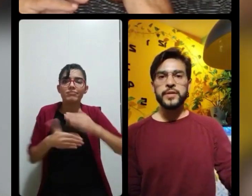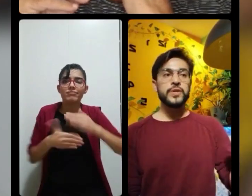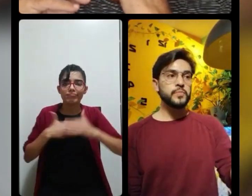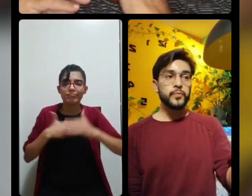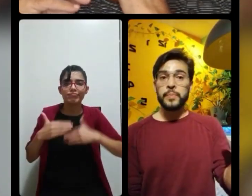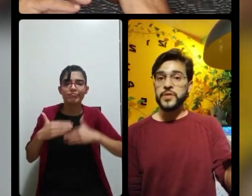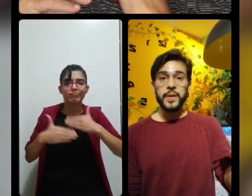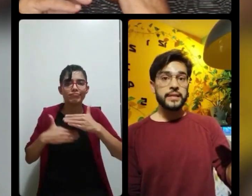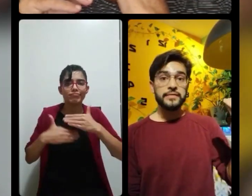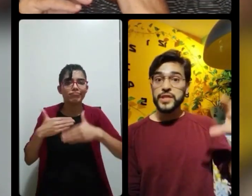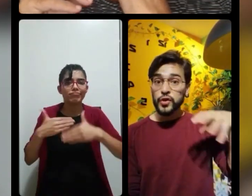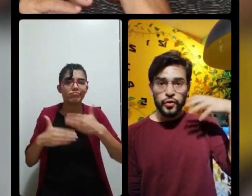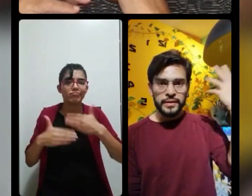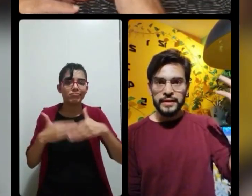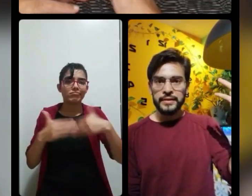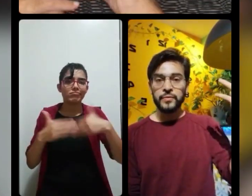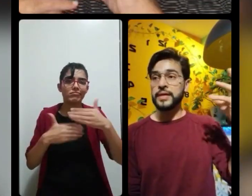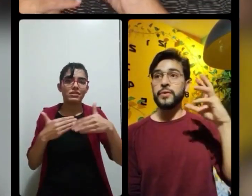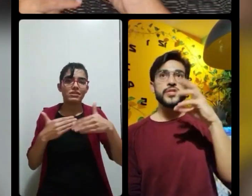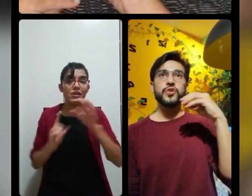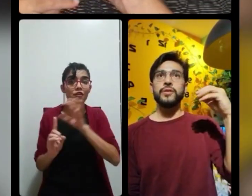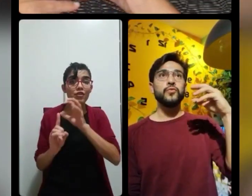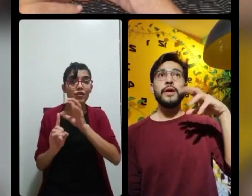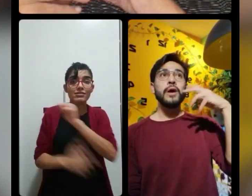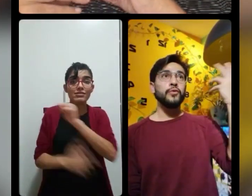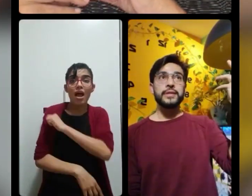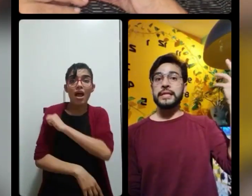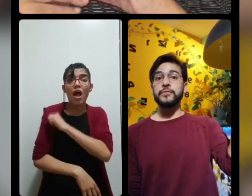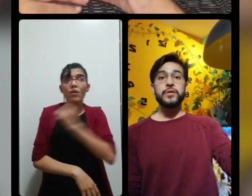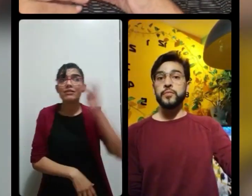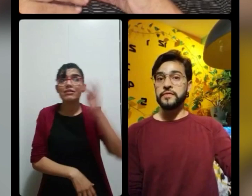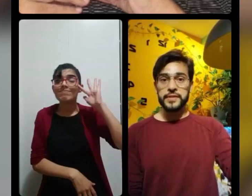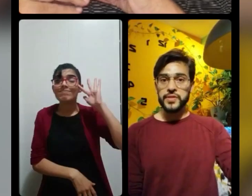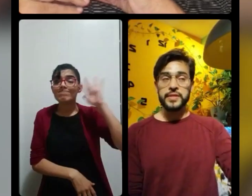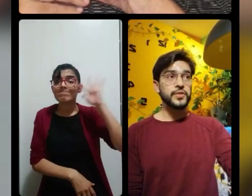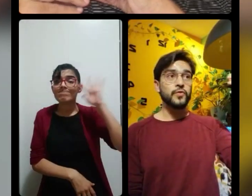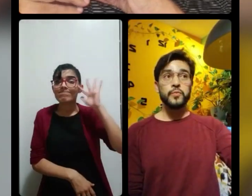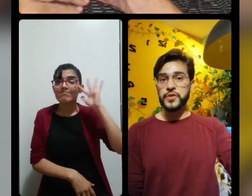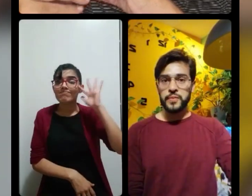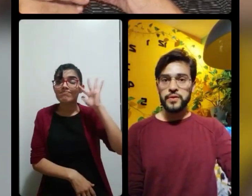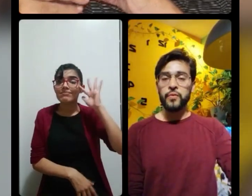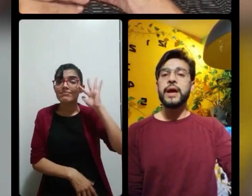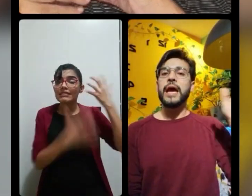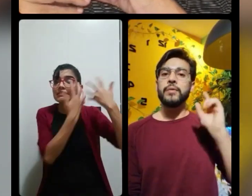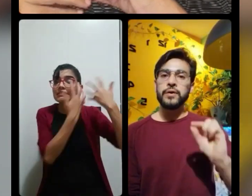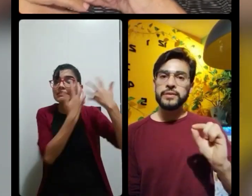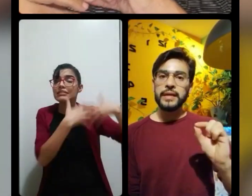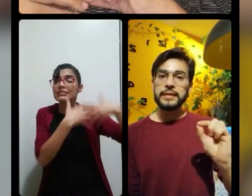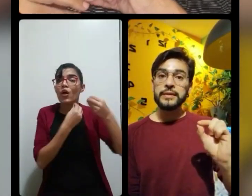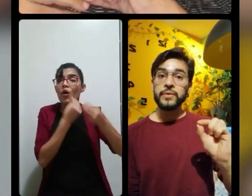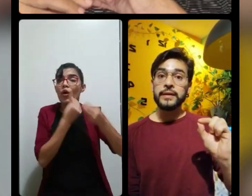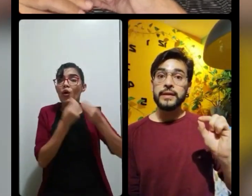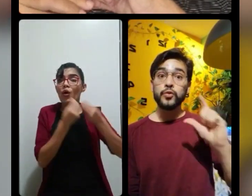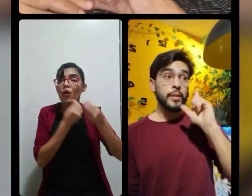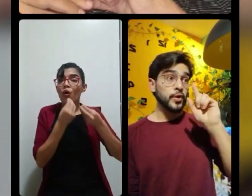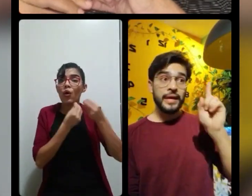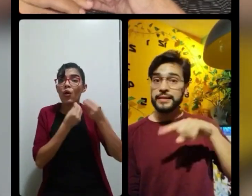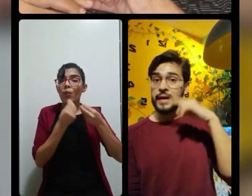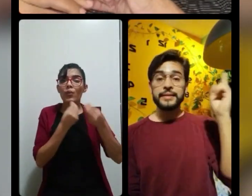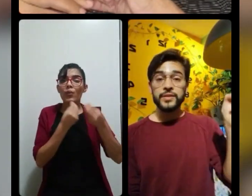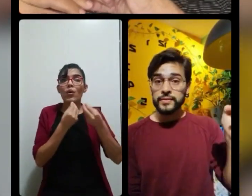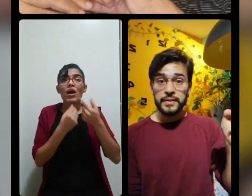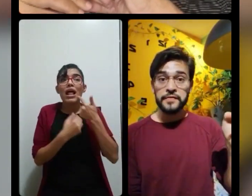essa obra numa perspectiva de outra língua. E não é uma outra língua como o francês ou como o espanhol. É uma outra língua